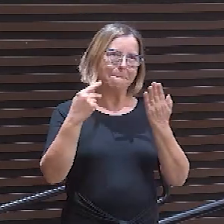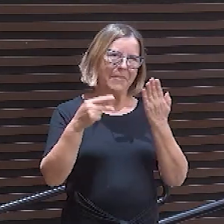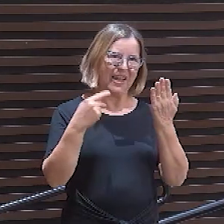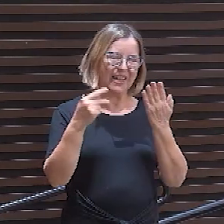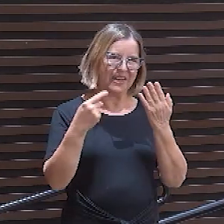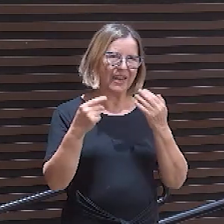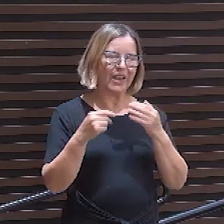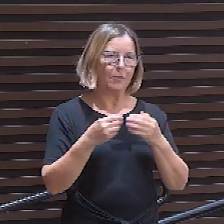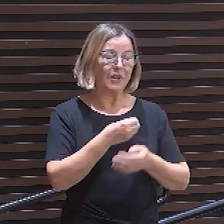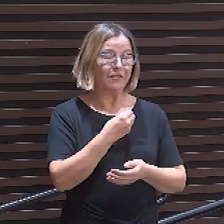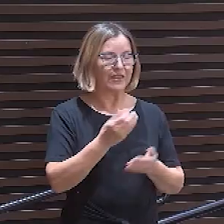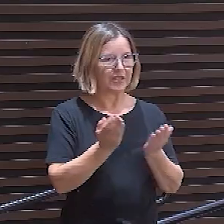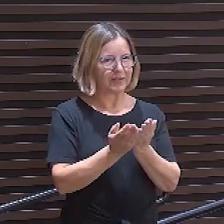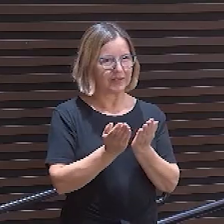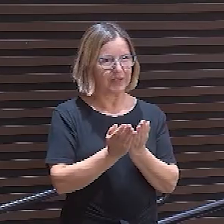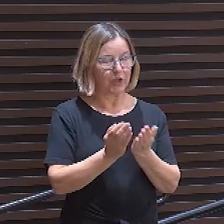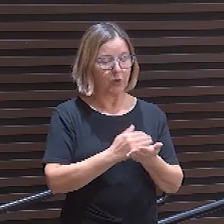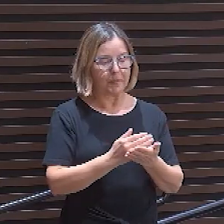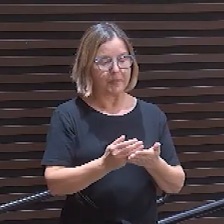dos nossos pais.